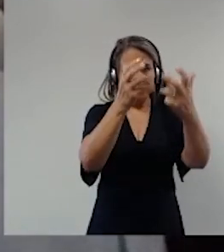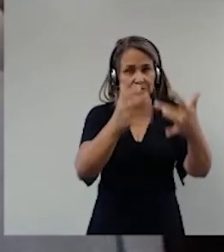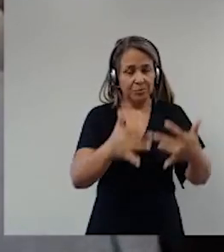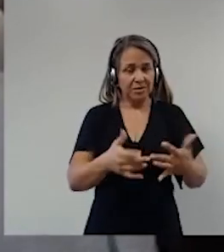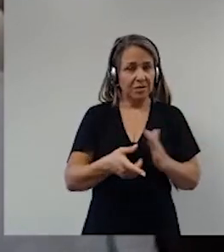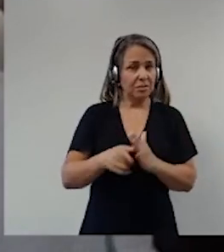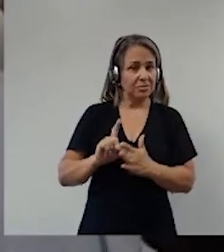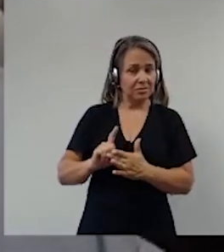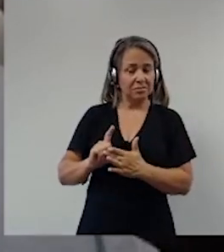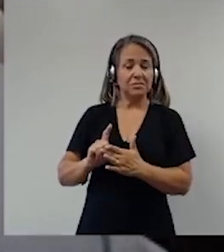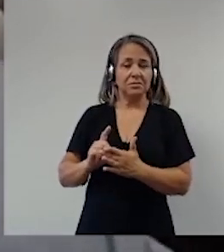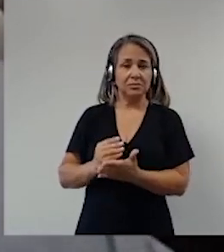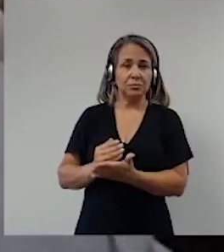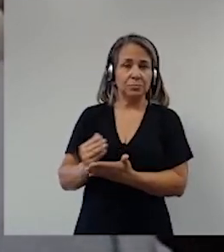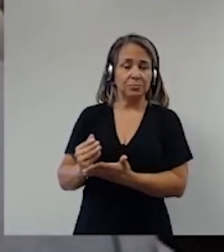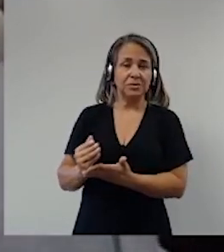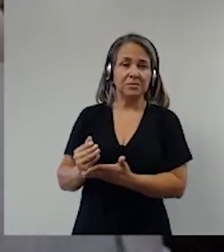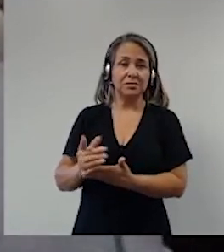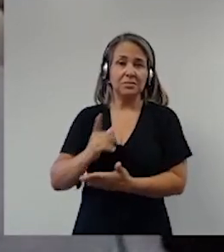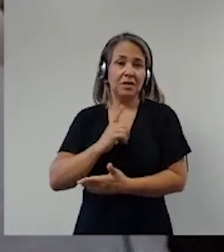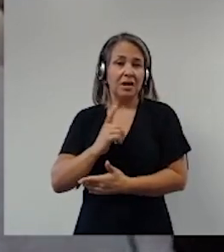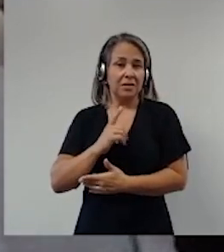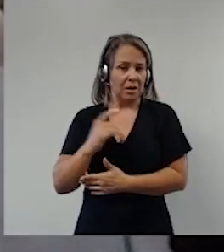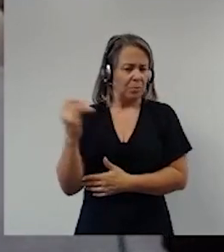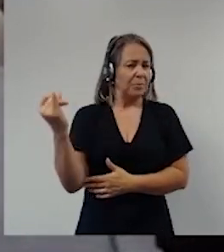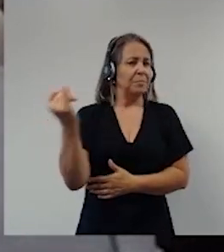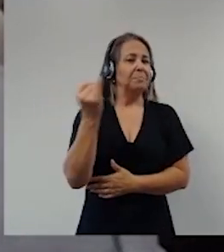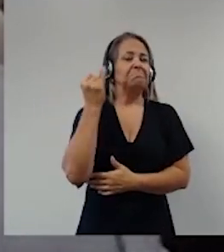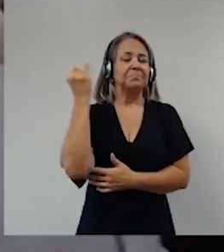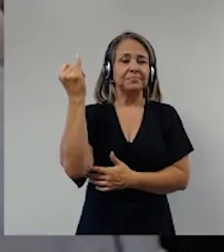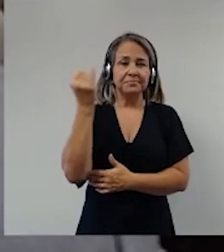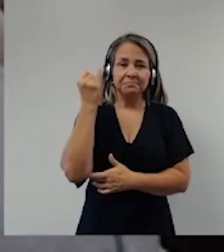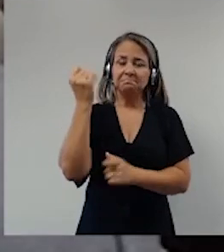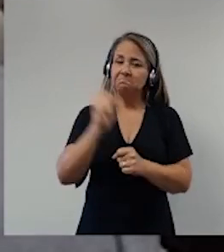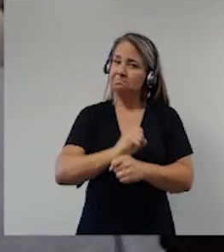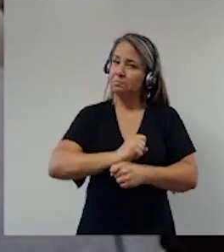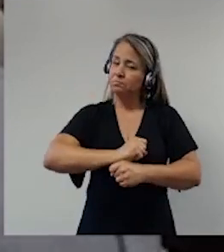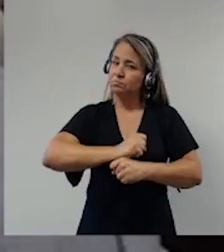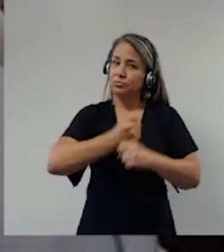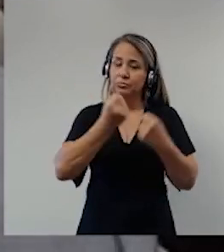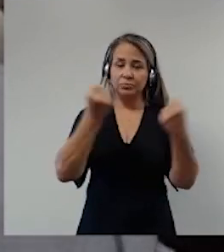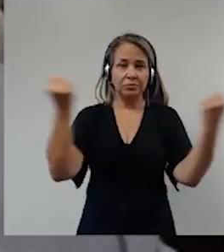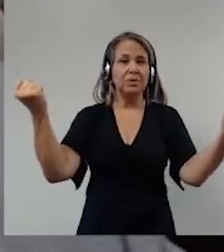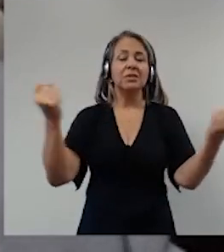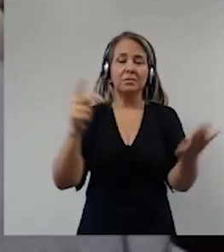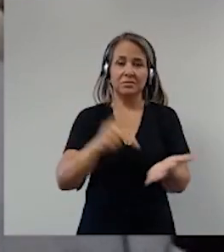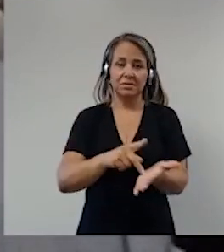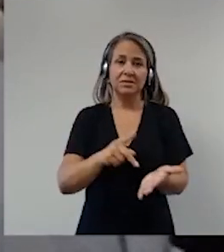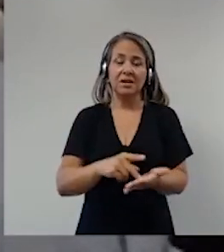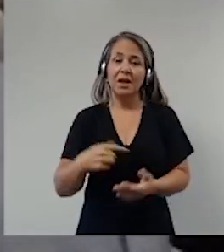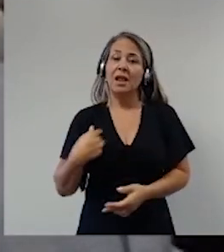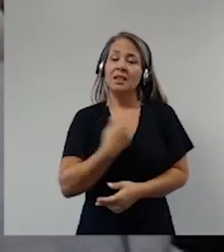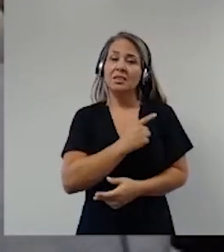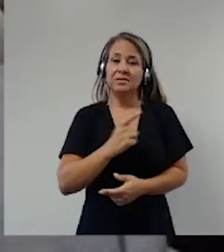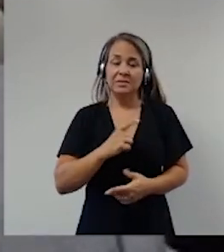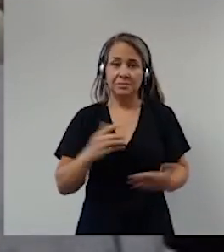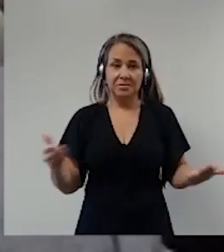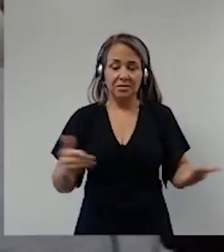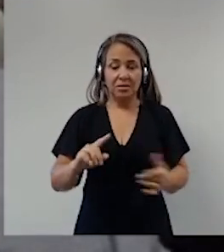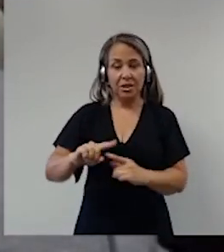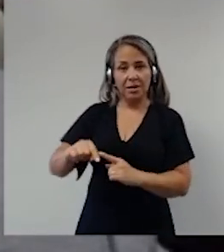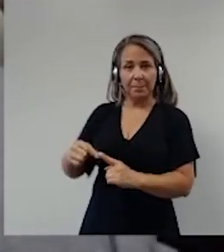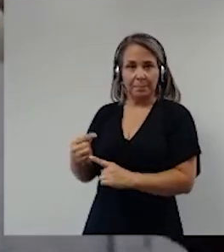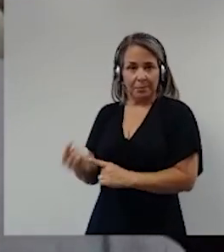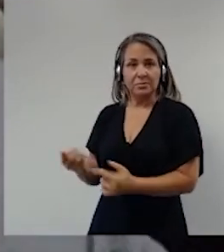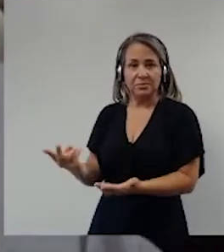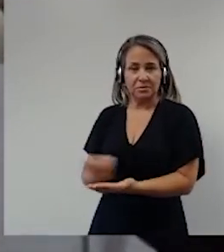mencionamos inicialmente, ele ganha uma importância extraordinária, né? E aí nós temos, na